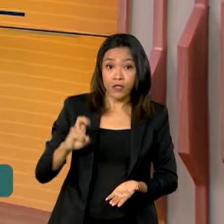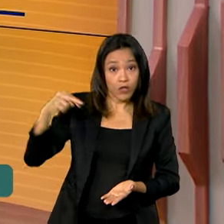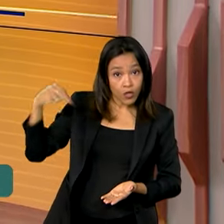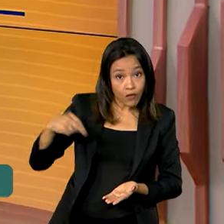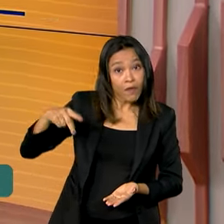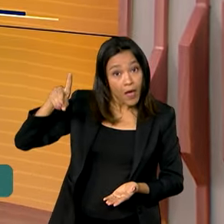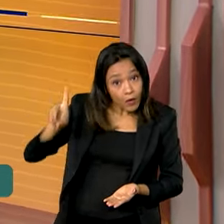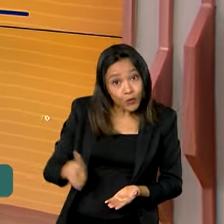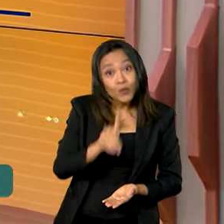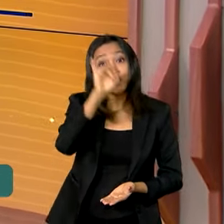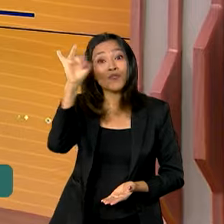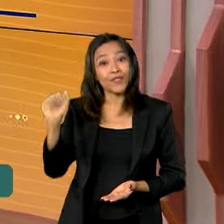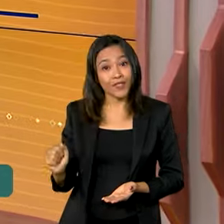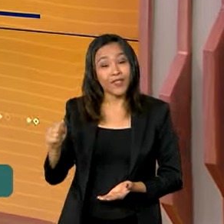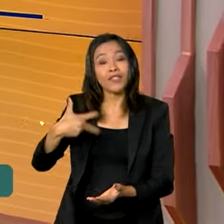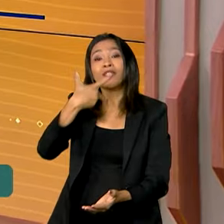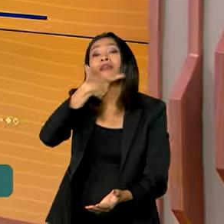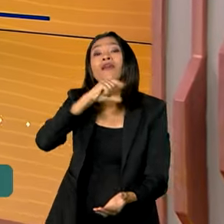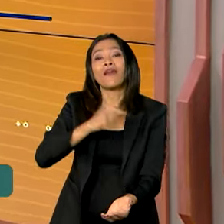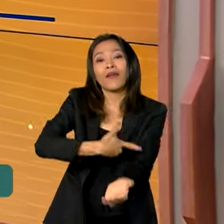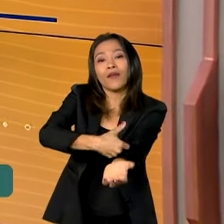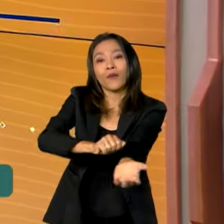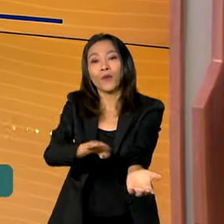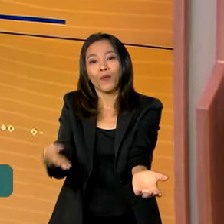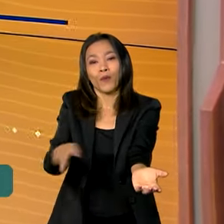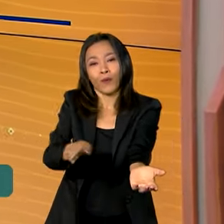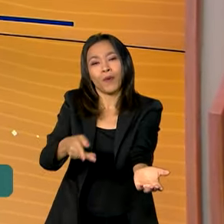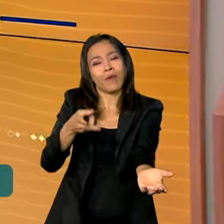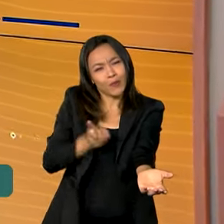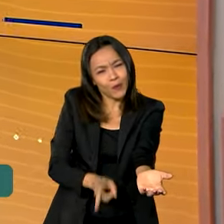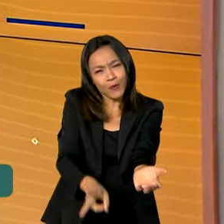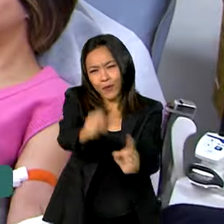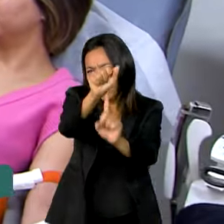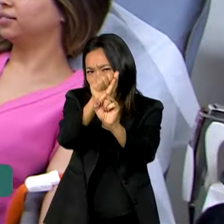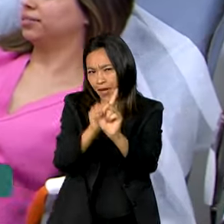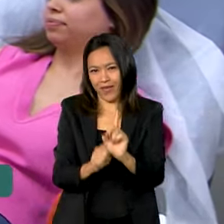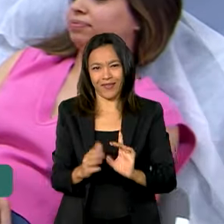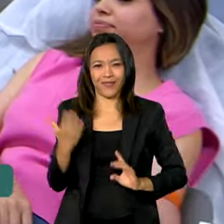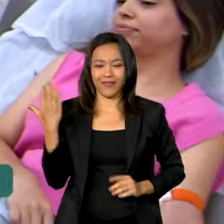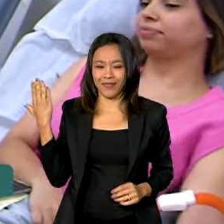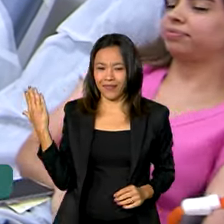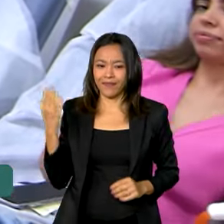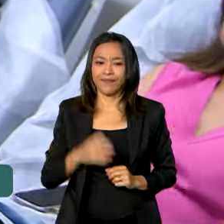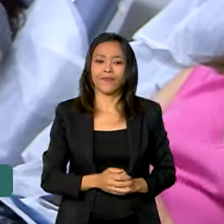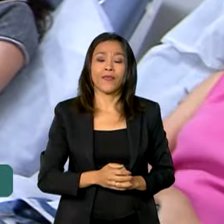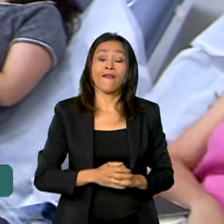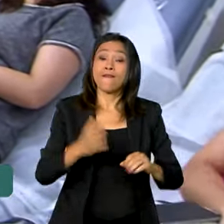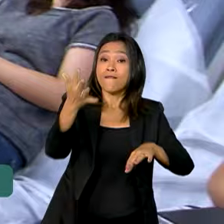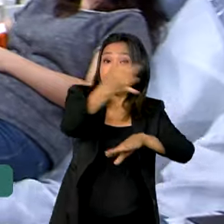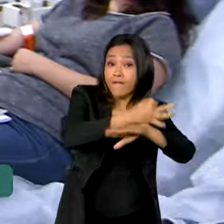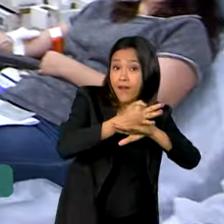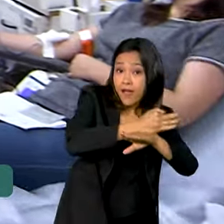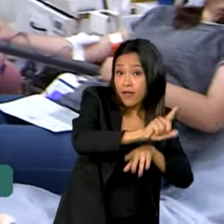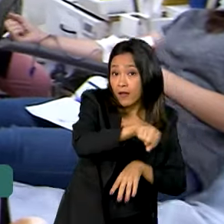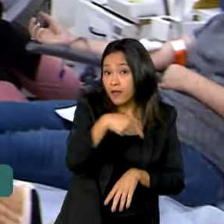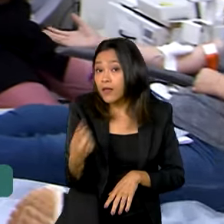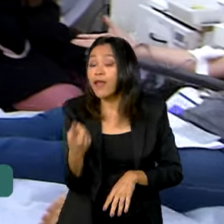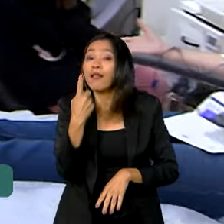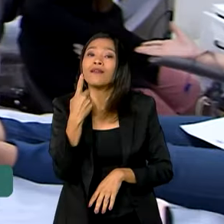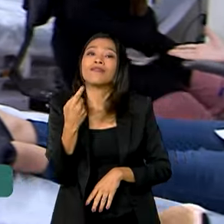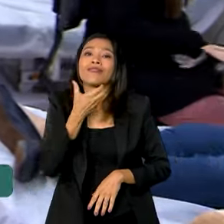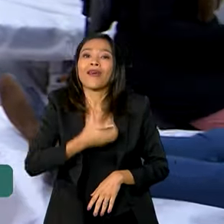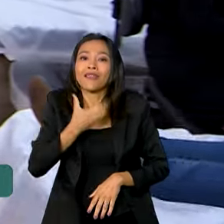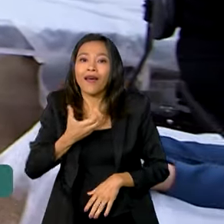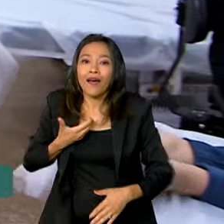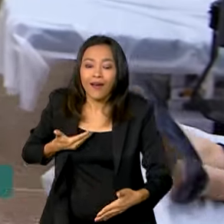do Doador de Sangue, mas as ações se estendem por todo o mês. Com as férias e o Natal chegando, a doação